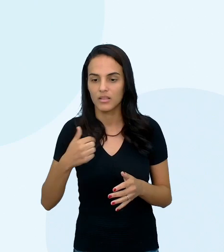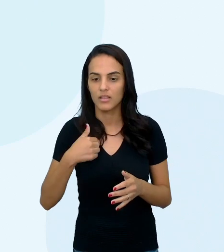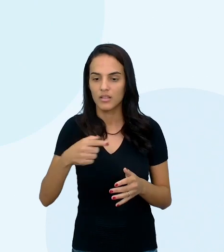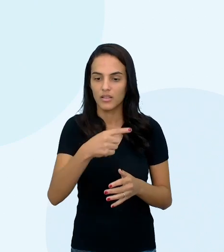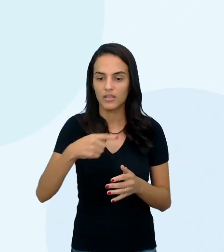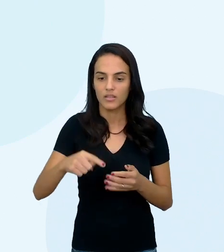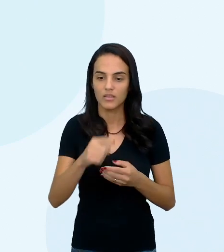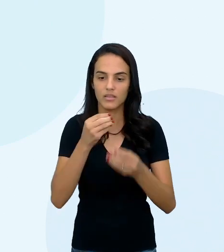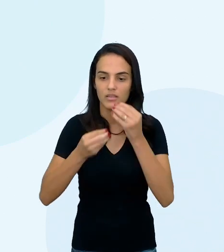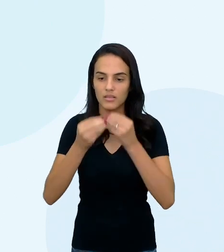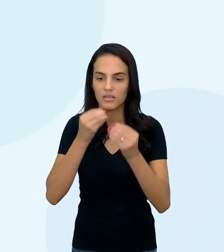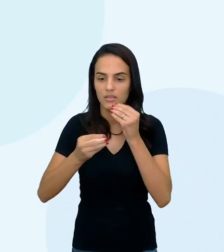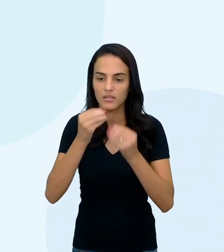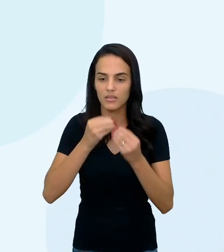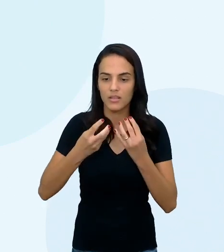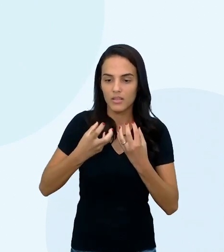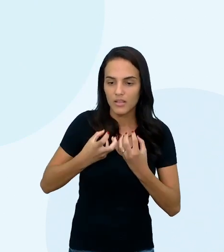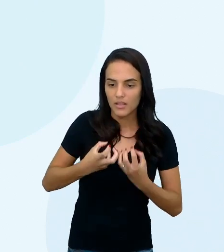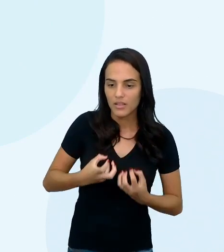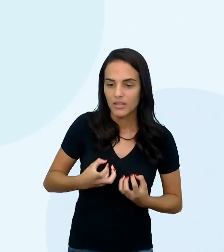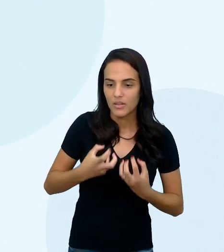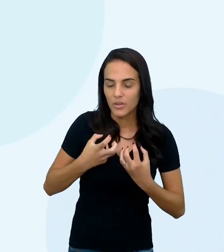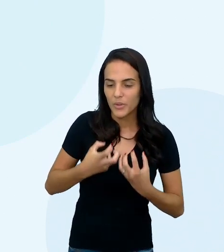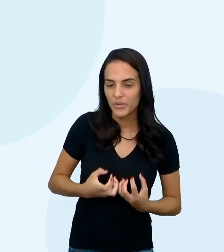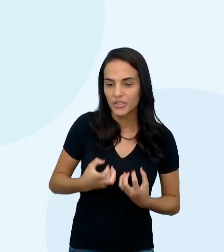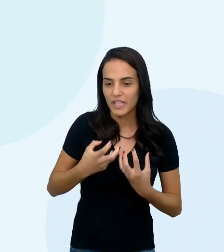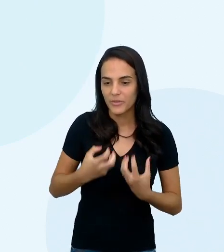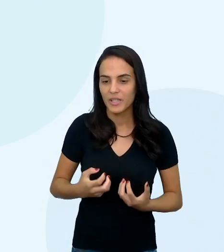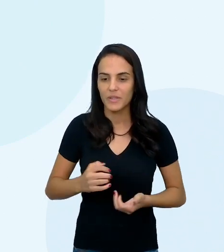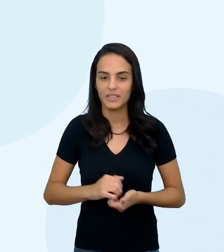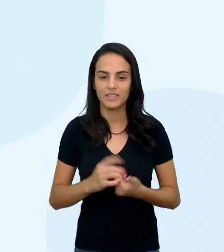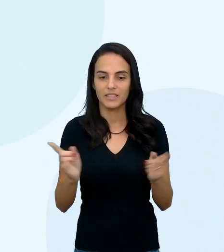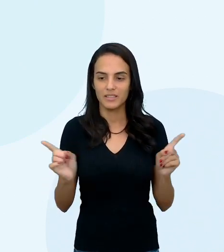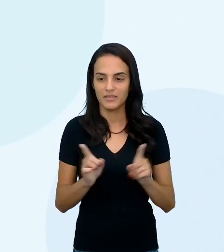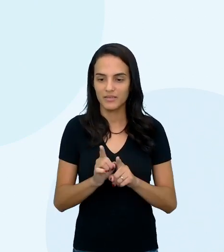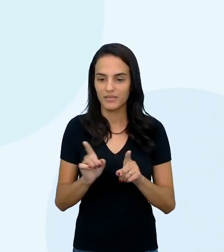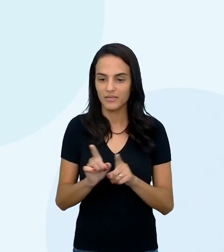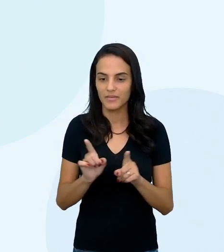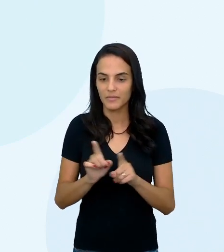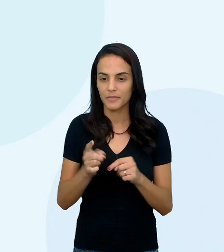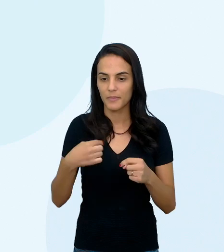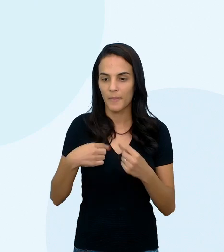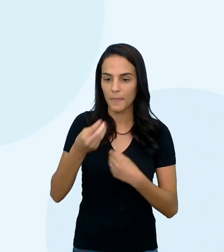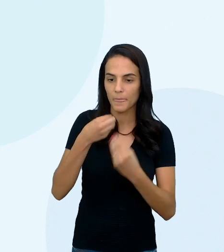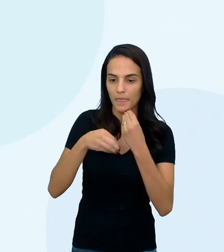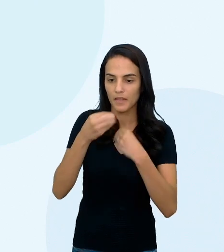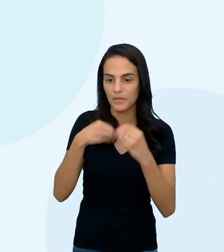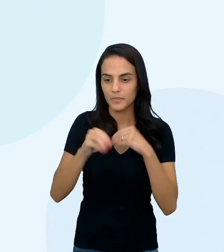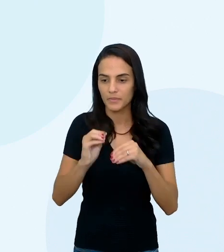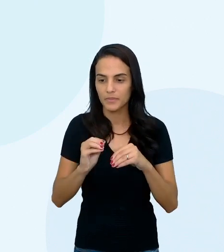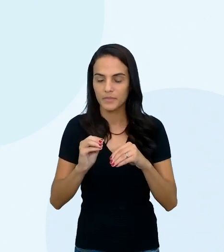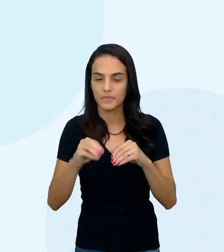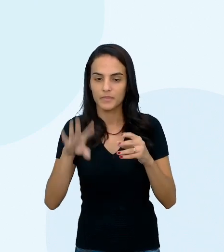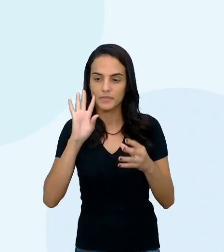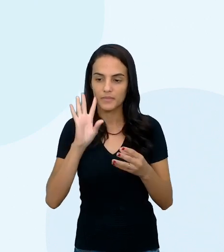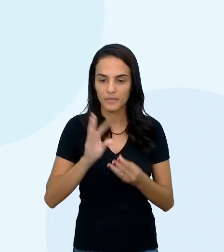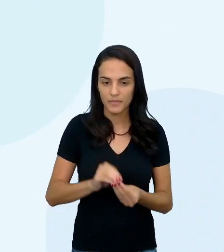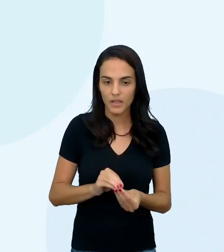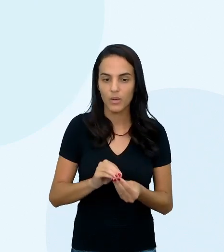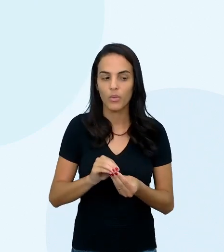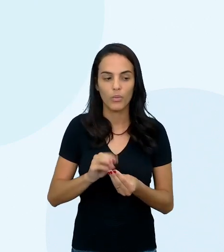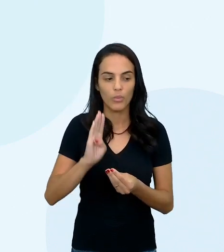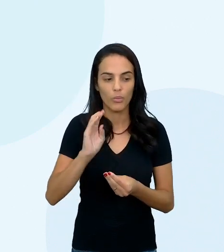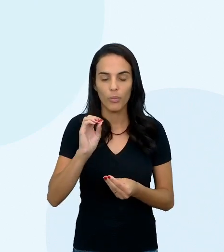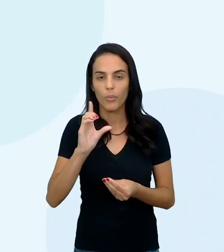vão ser umedecidos e misturados, formando então o bolo alimentar. Para formar esse bolo